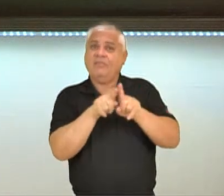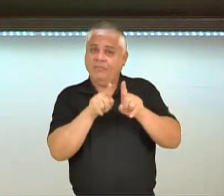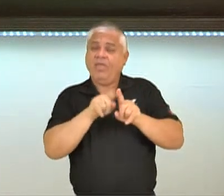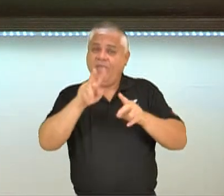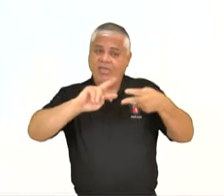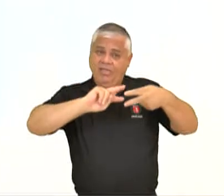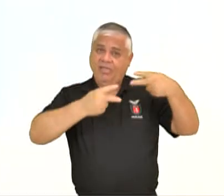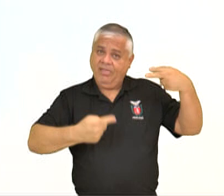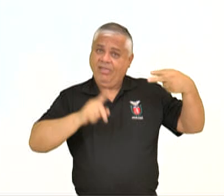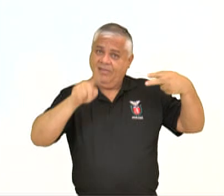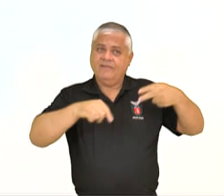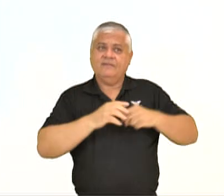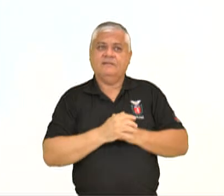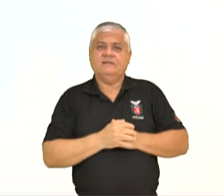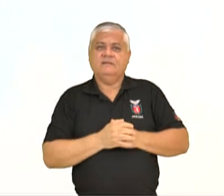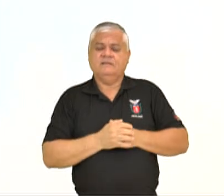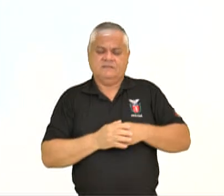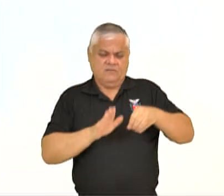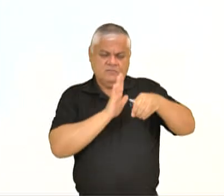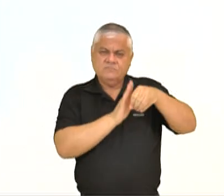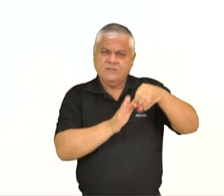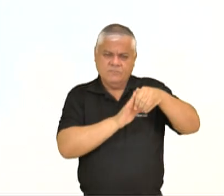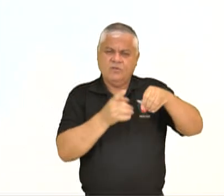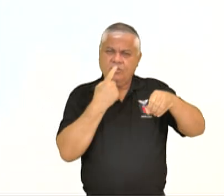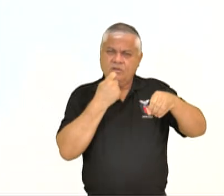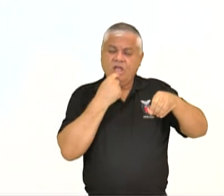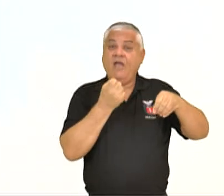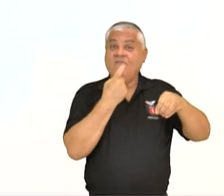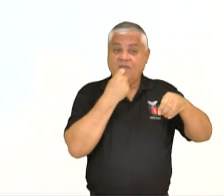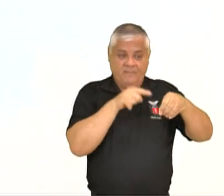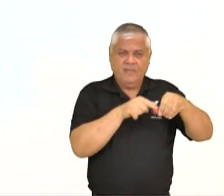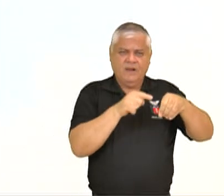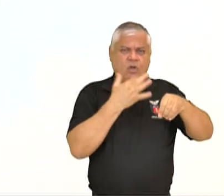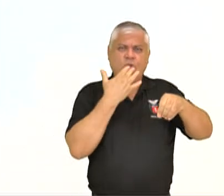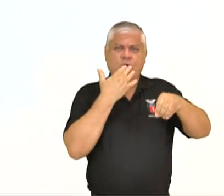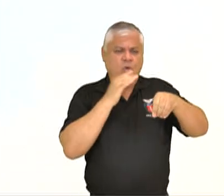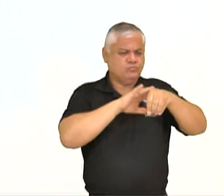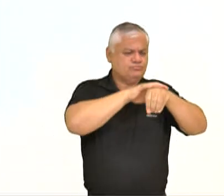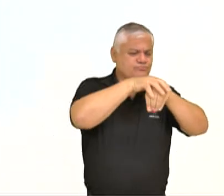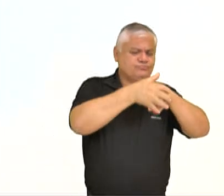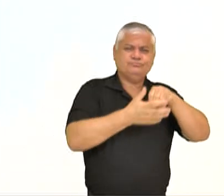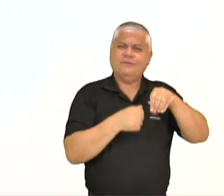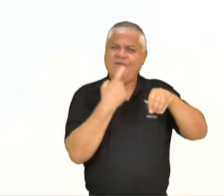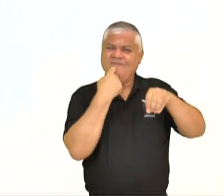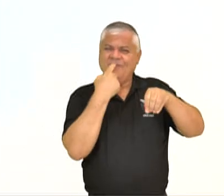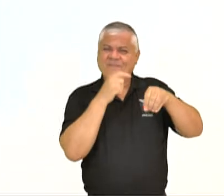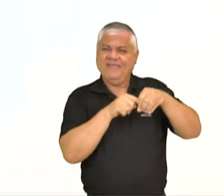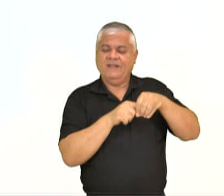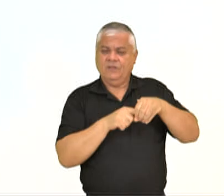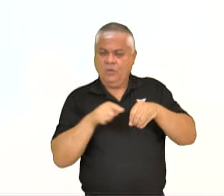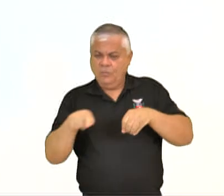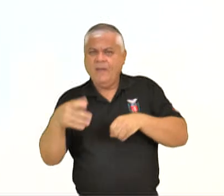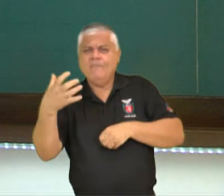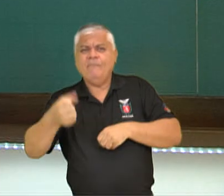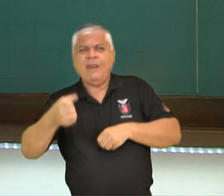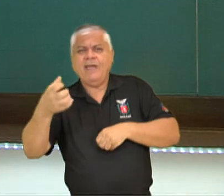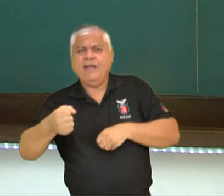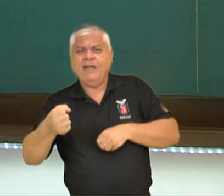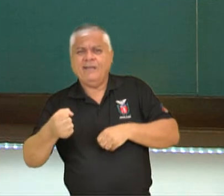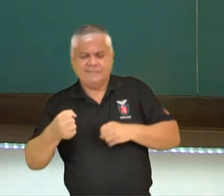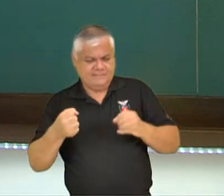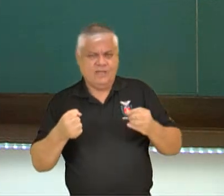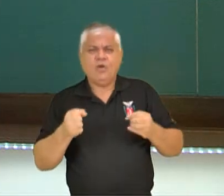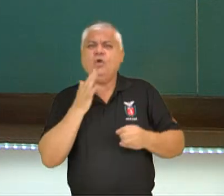quê? Vamos ver aqui. Cebolas avermelhadas são naturalmente resistentes a ataques de alguns fungos. As cebolas brancas, não. Então, olha